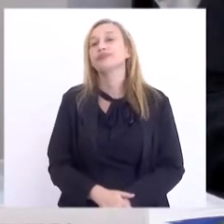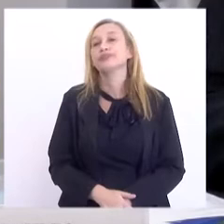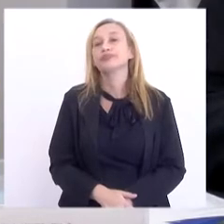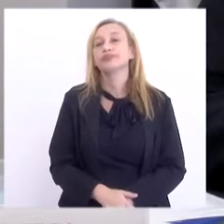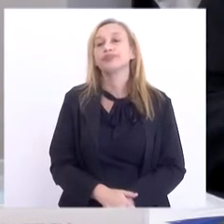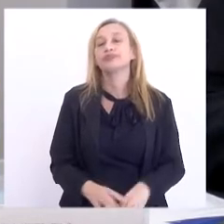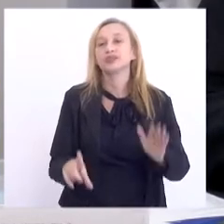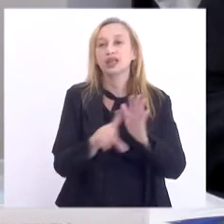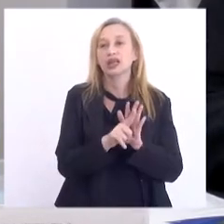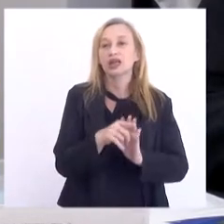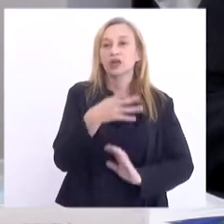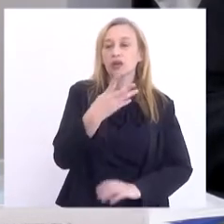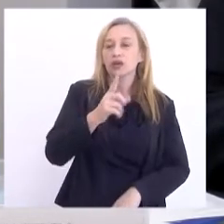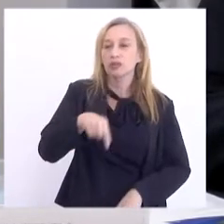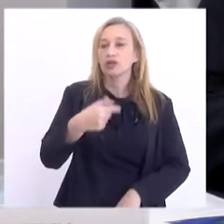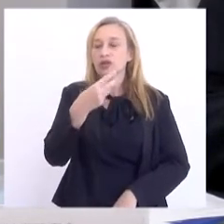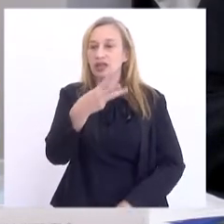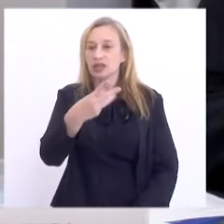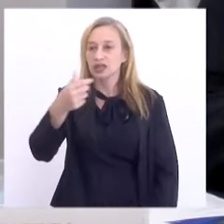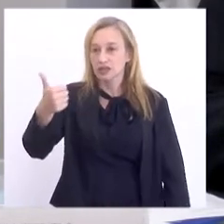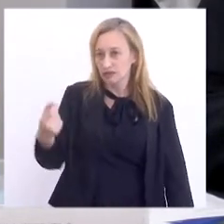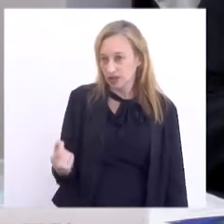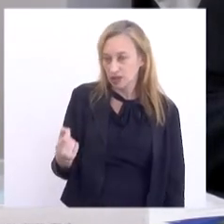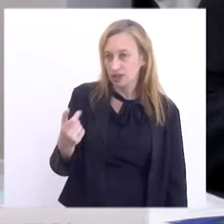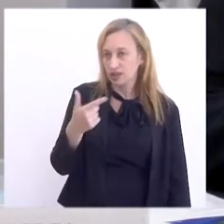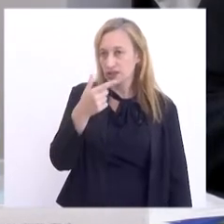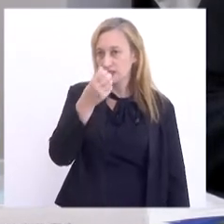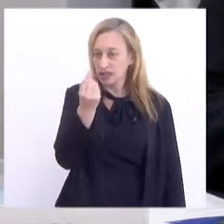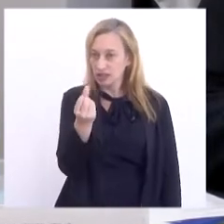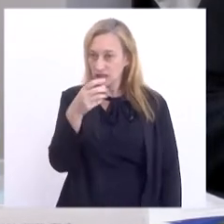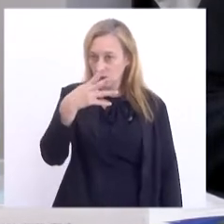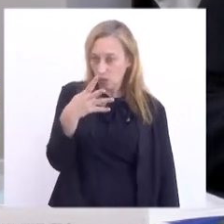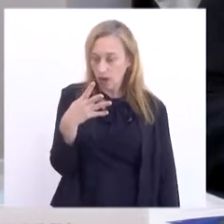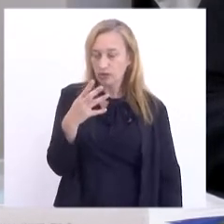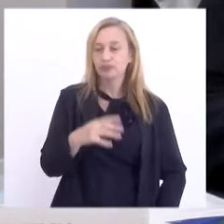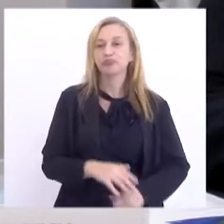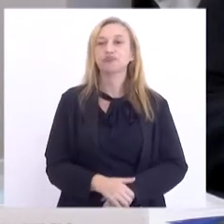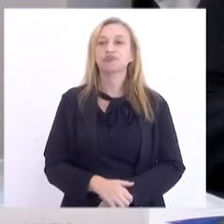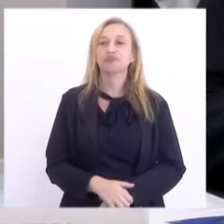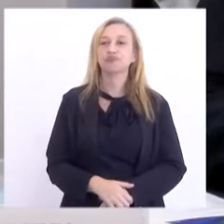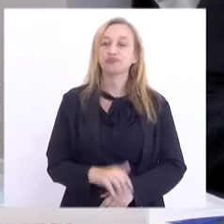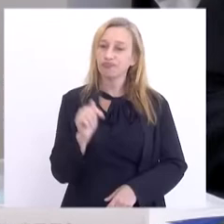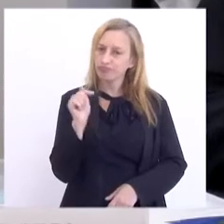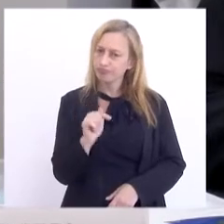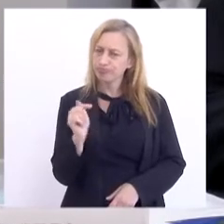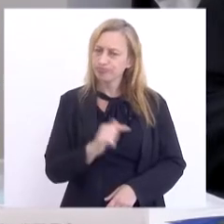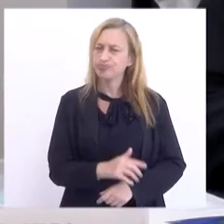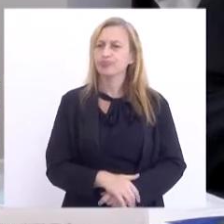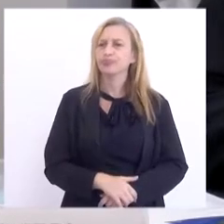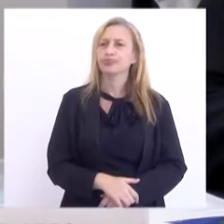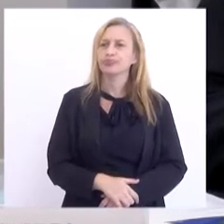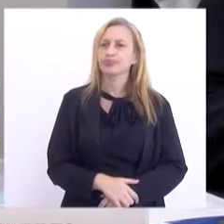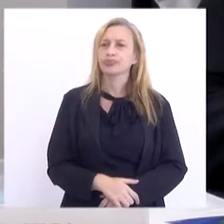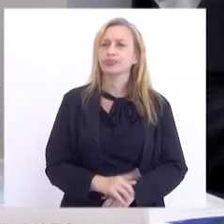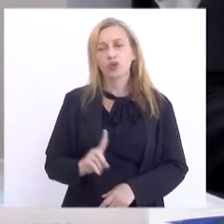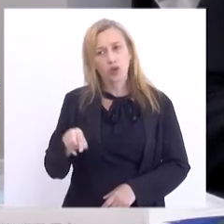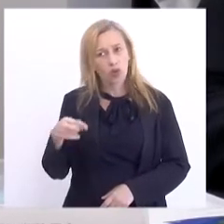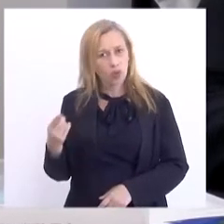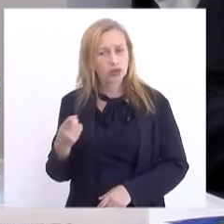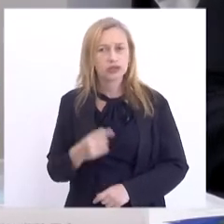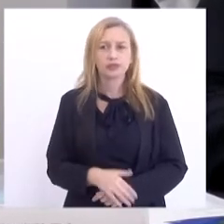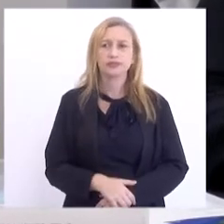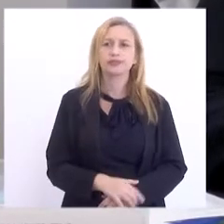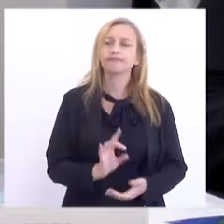e a lei 4320/64 que aqui tem uma outra